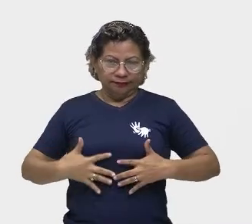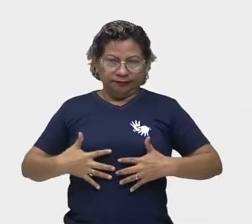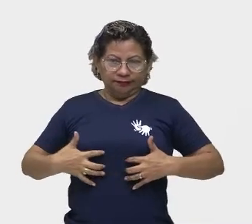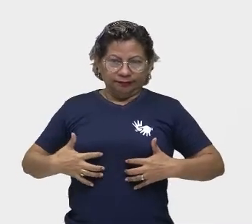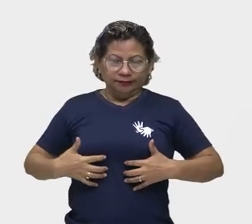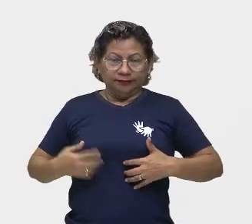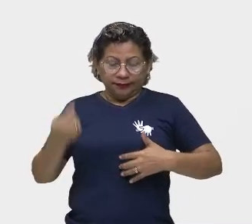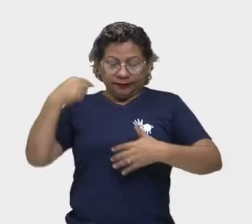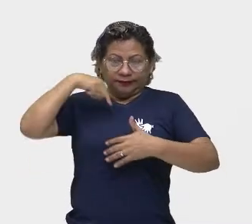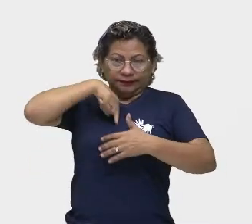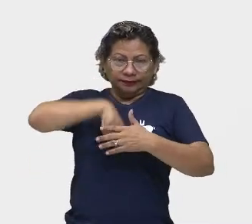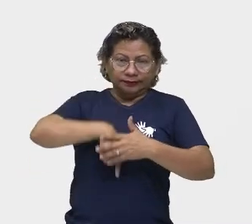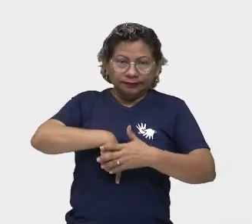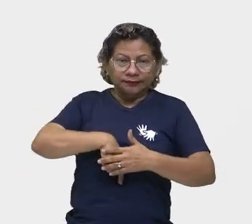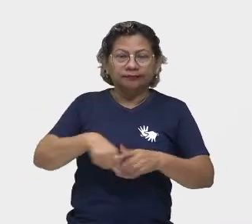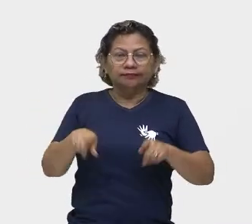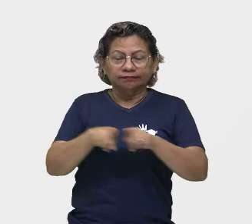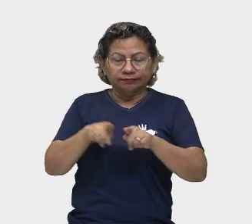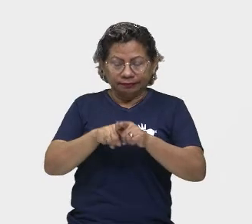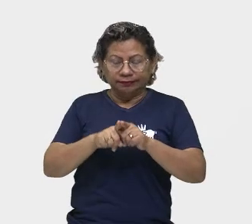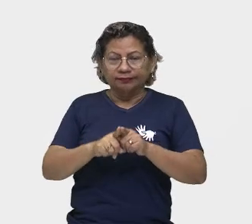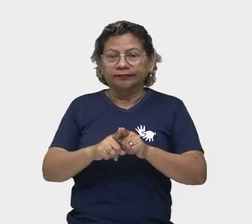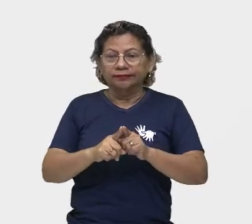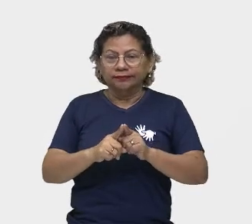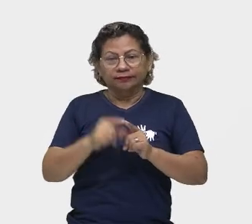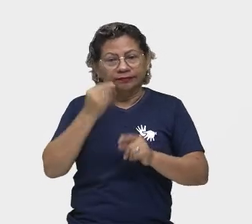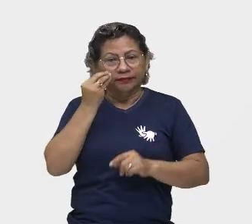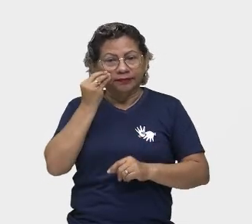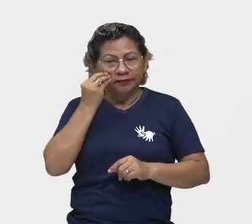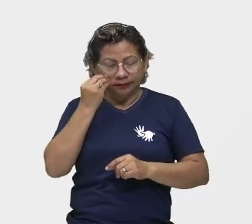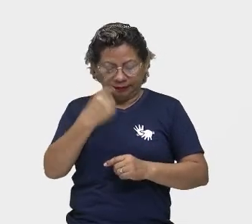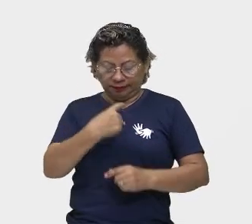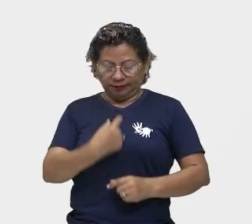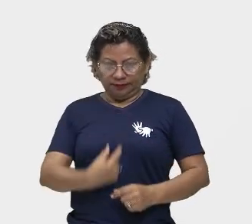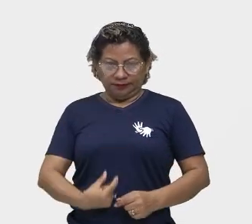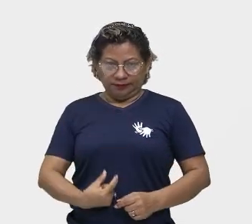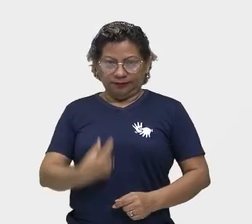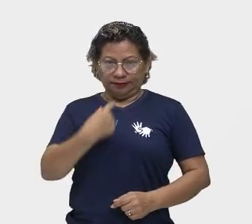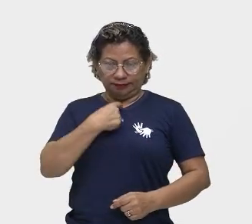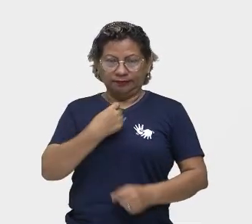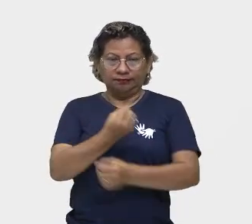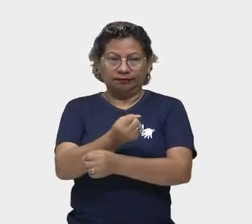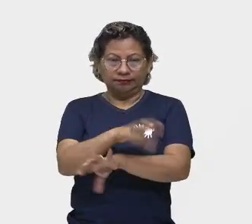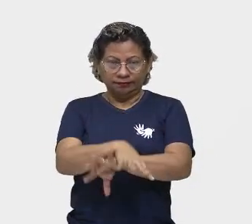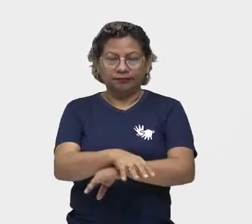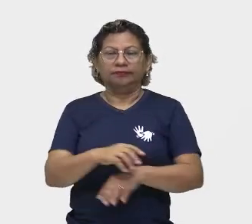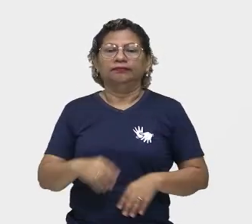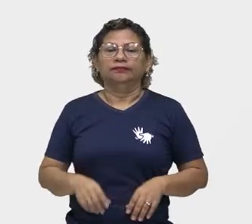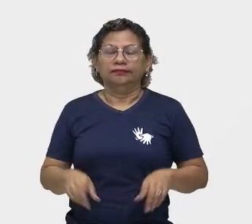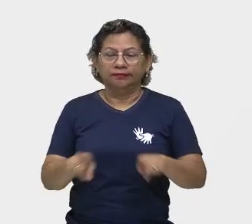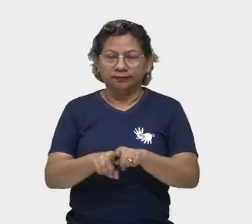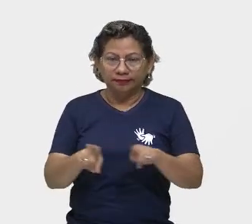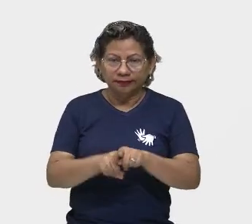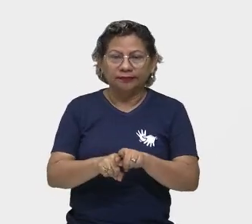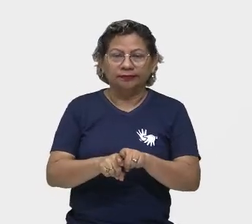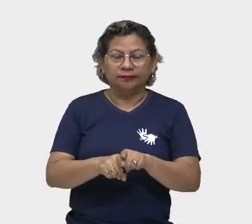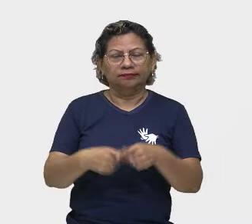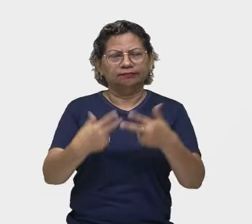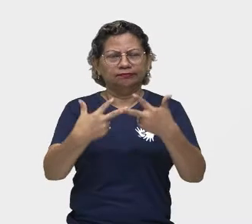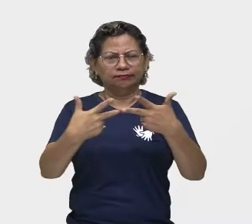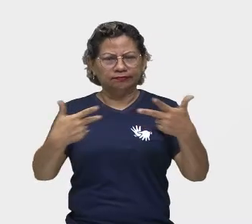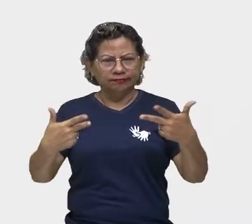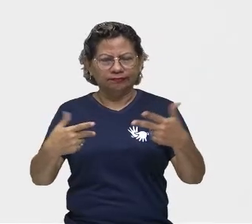osso plano que fica bem à frente logo na imagem ao lado a gente observa aqui a divisão da coluna vertebral